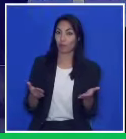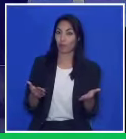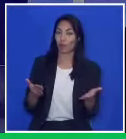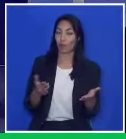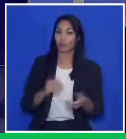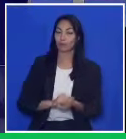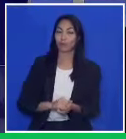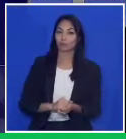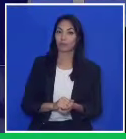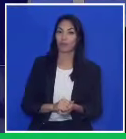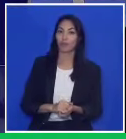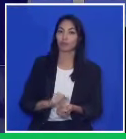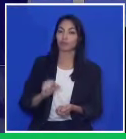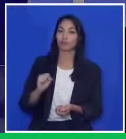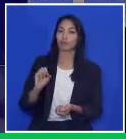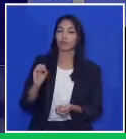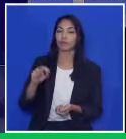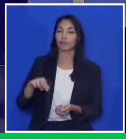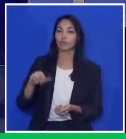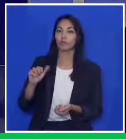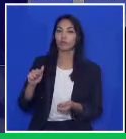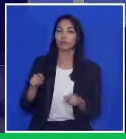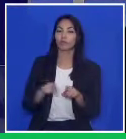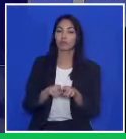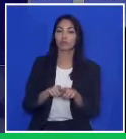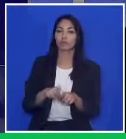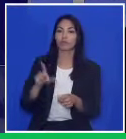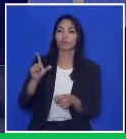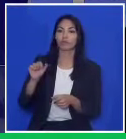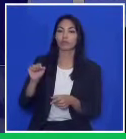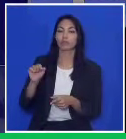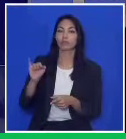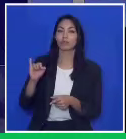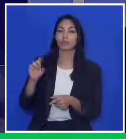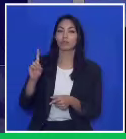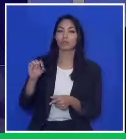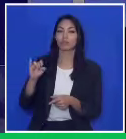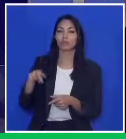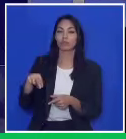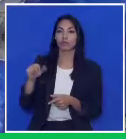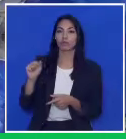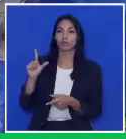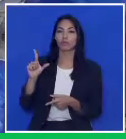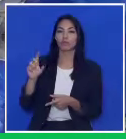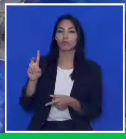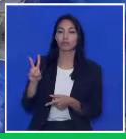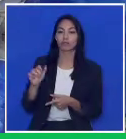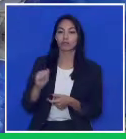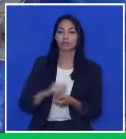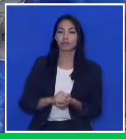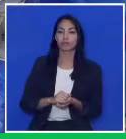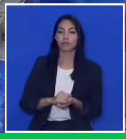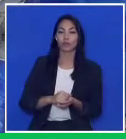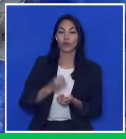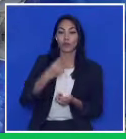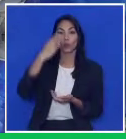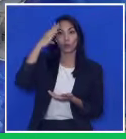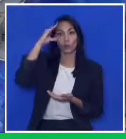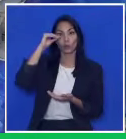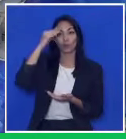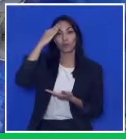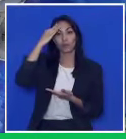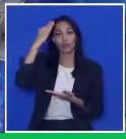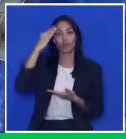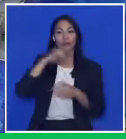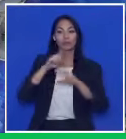auditoras populares. Ao meu lado, a Sônia Dias e a Leide Nalva dos Santos. Boa noite, muito obrigada. Desse outro lado, o suporte do Globo